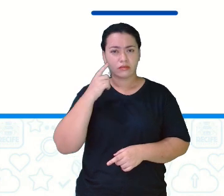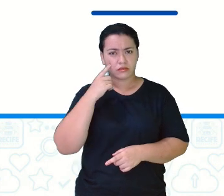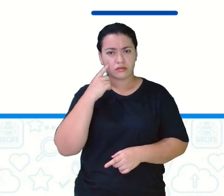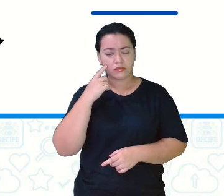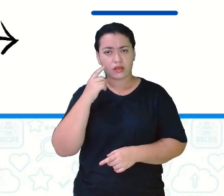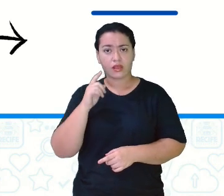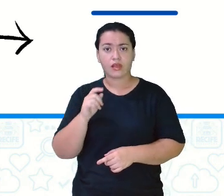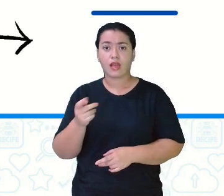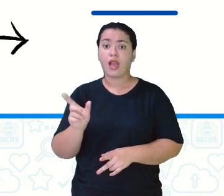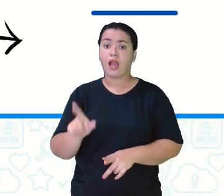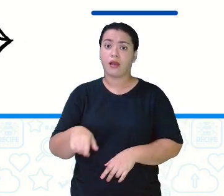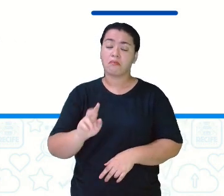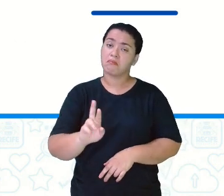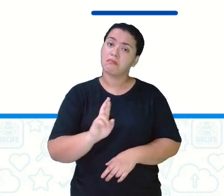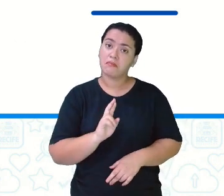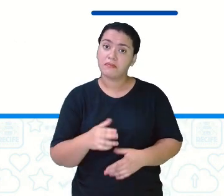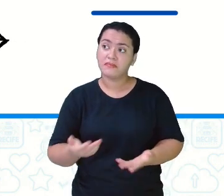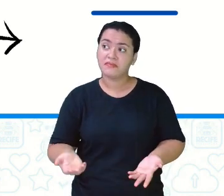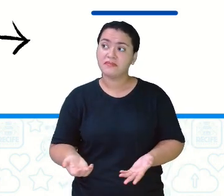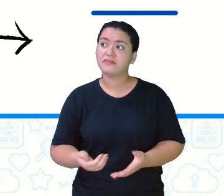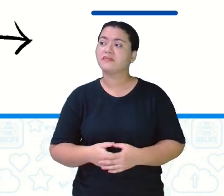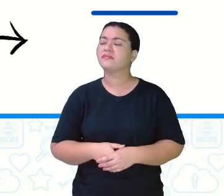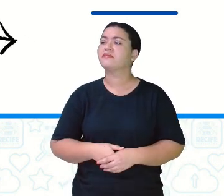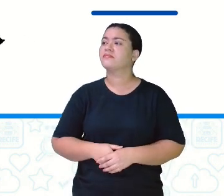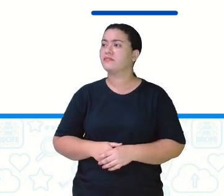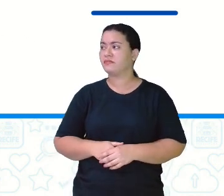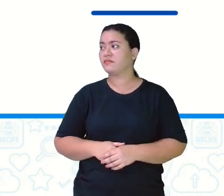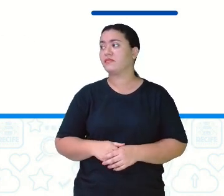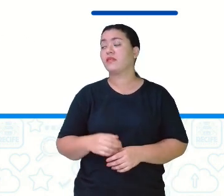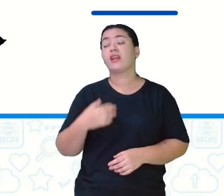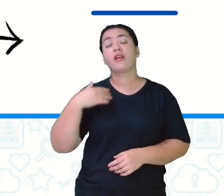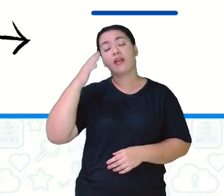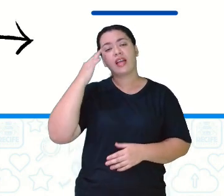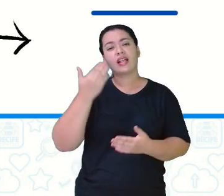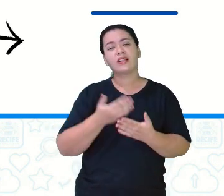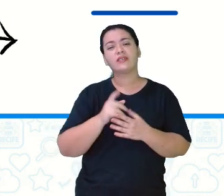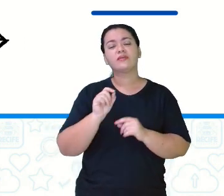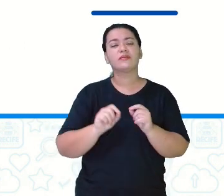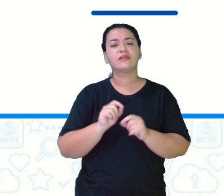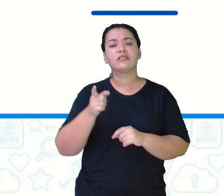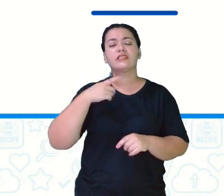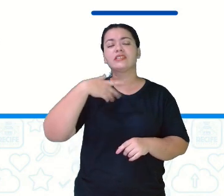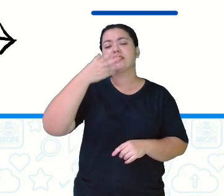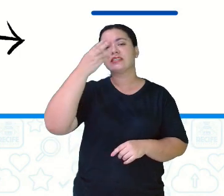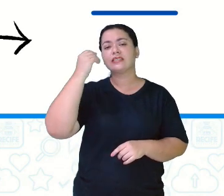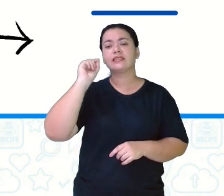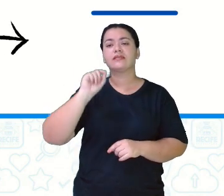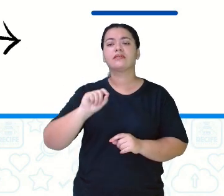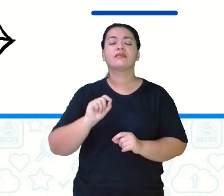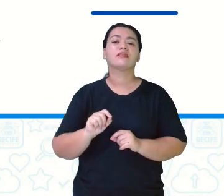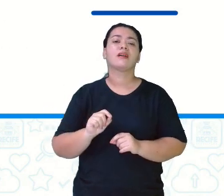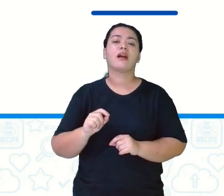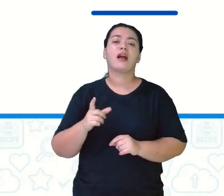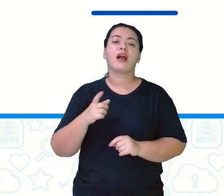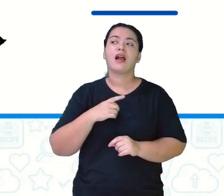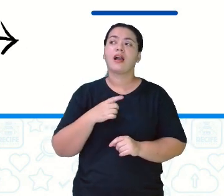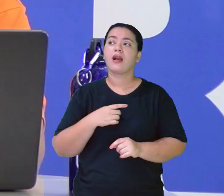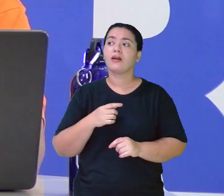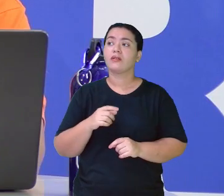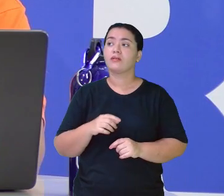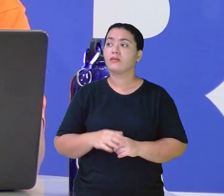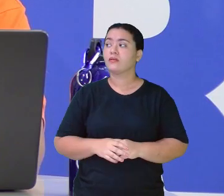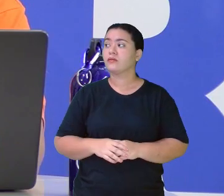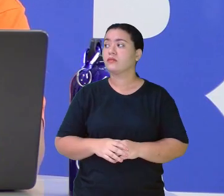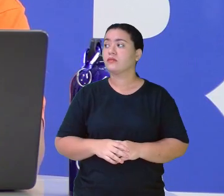que chega essa resposta? Olha só, eu acredito que eles estão esquecendo de colocar o